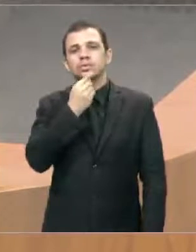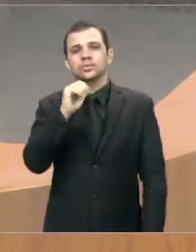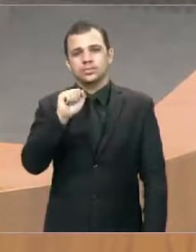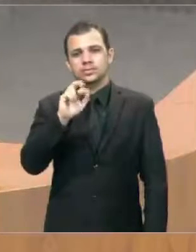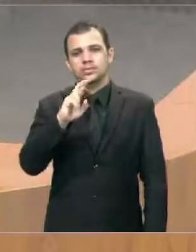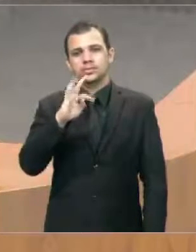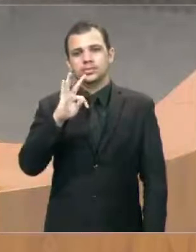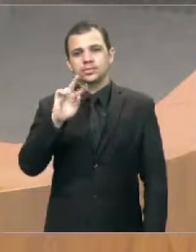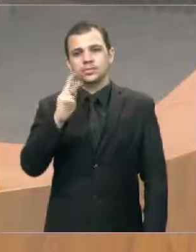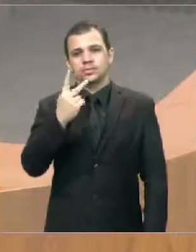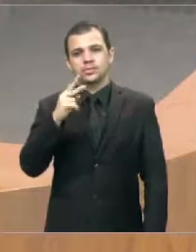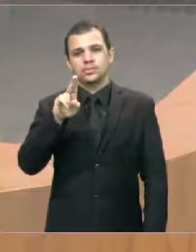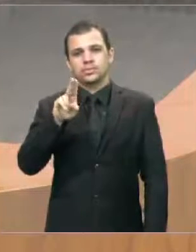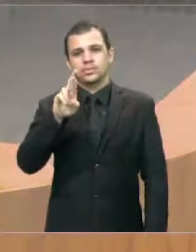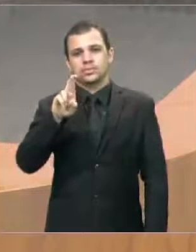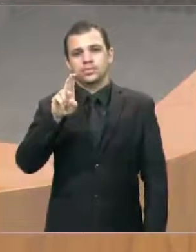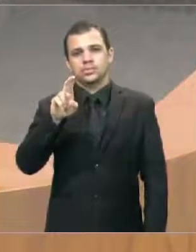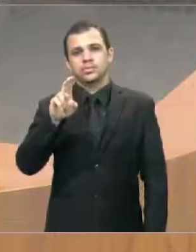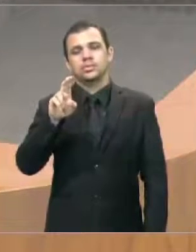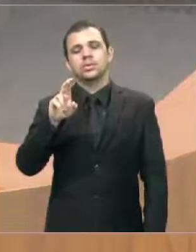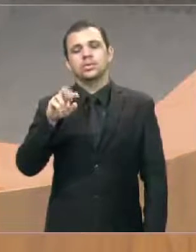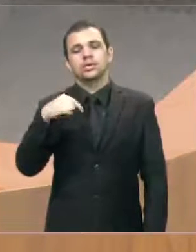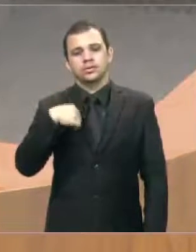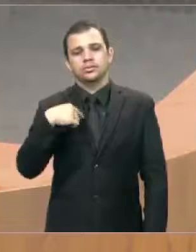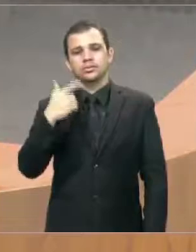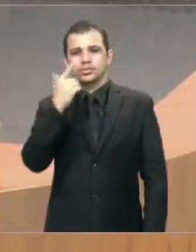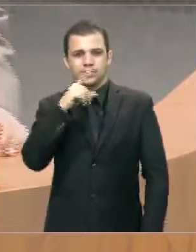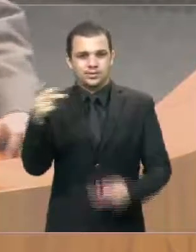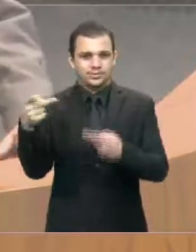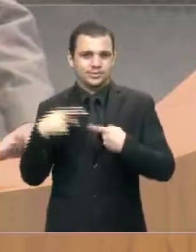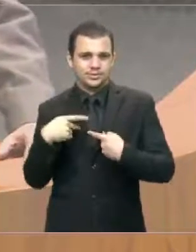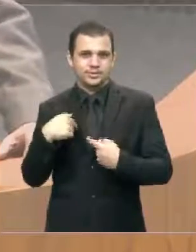eu recebi na minha casa a visita de